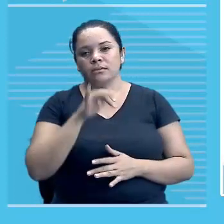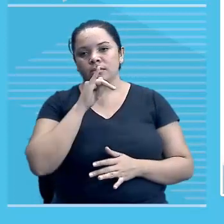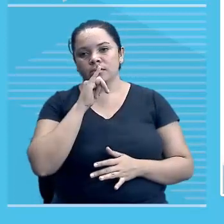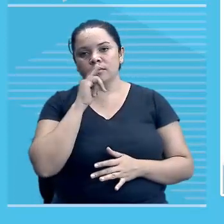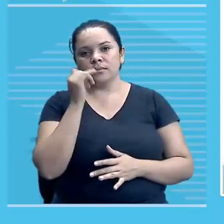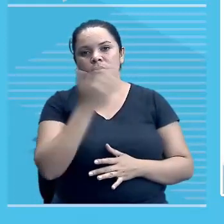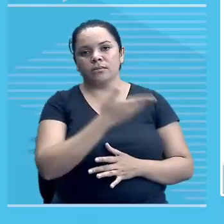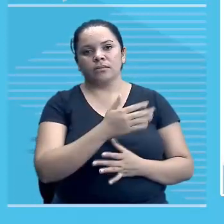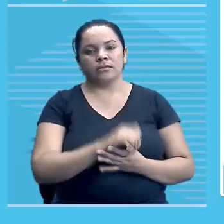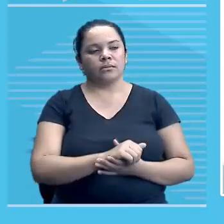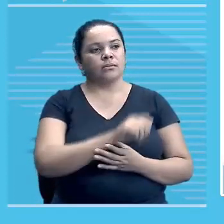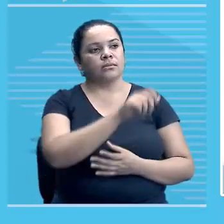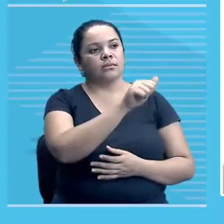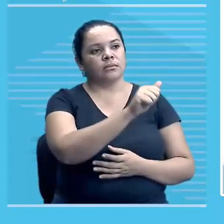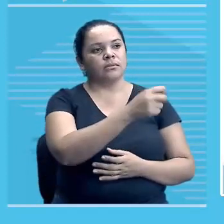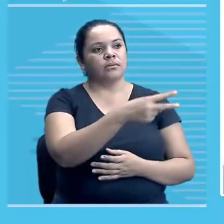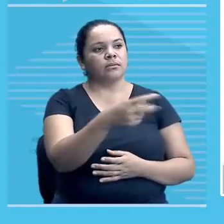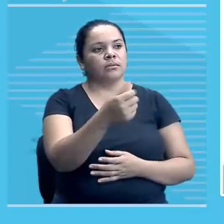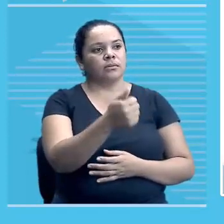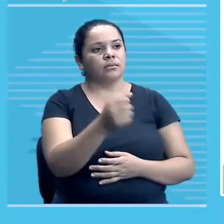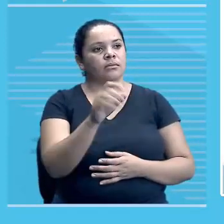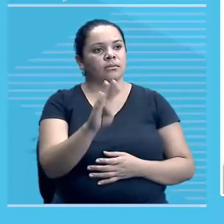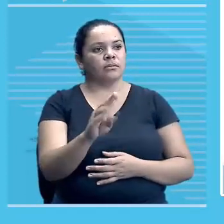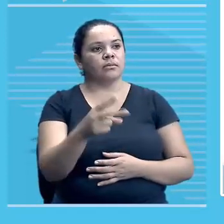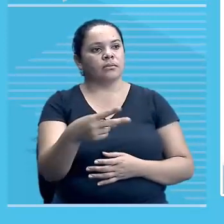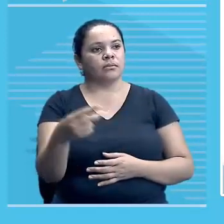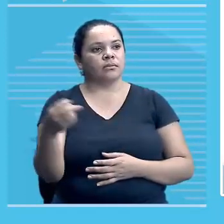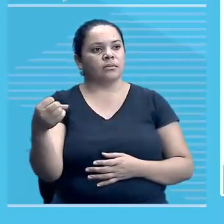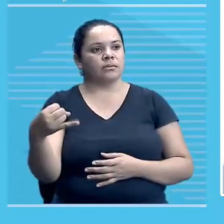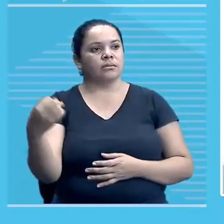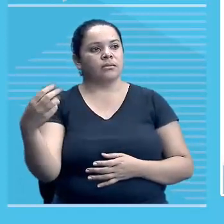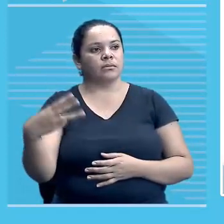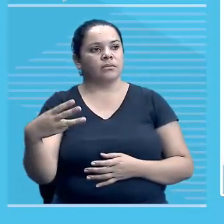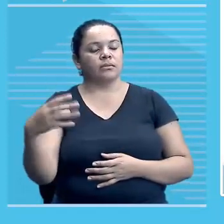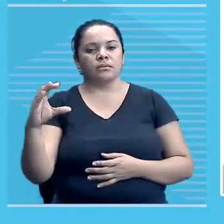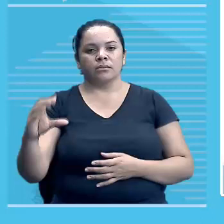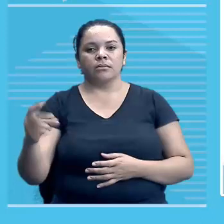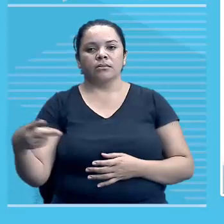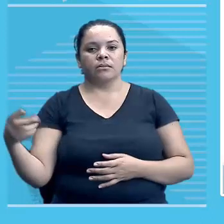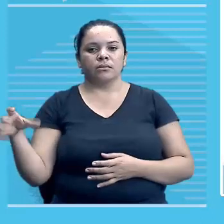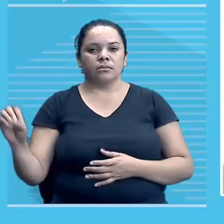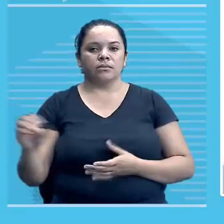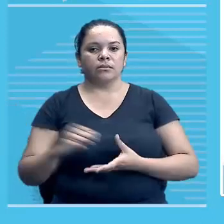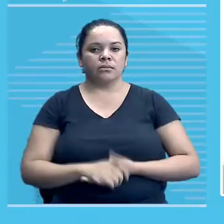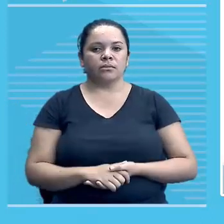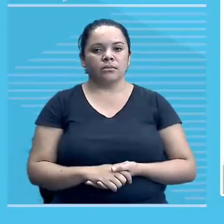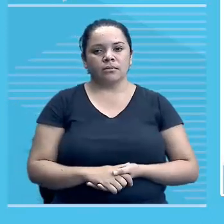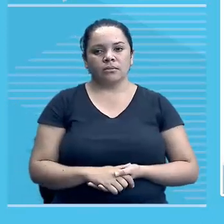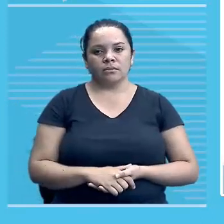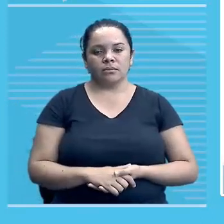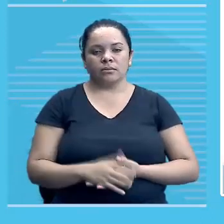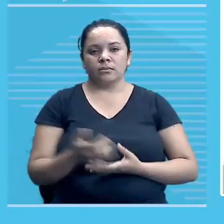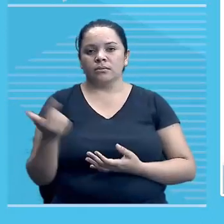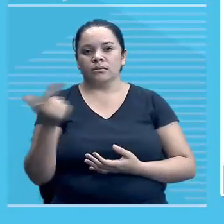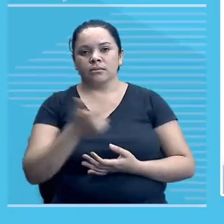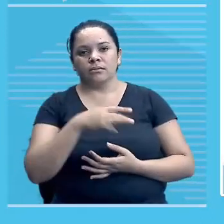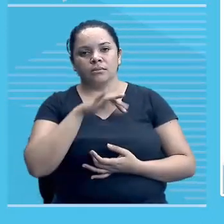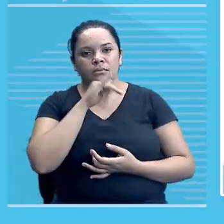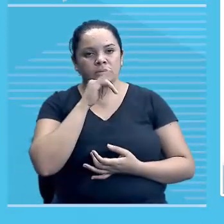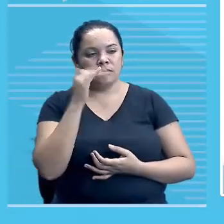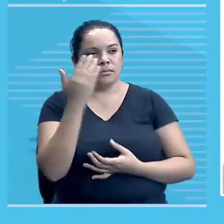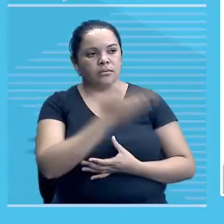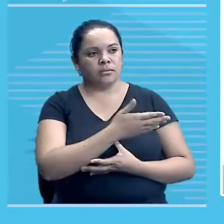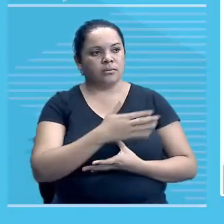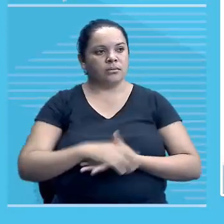A é 1 e o B é menos 3. O C é 0. Segundo exemplo, menos 2x ao quadrado